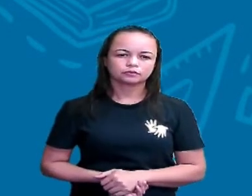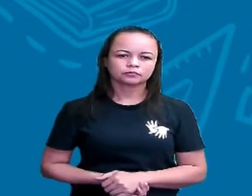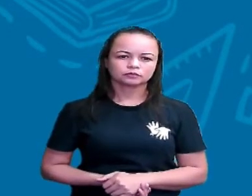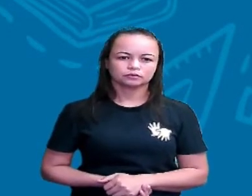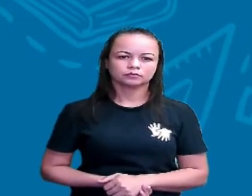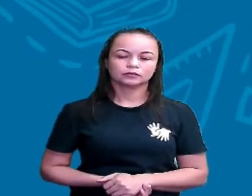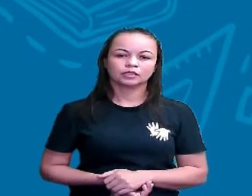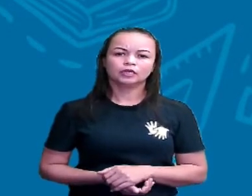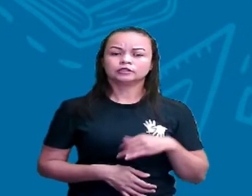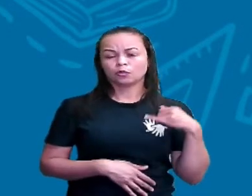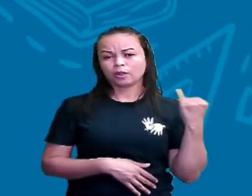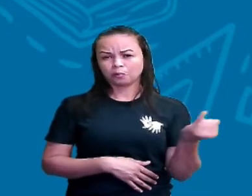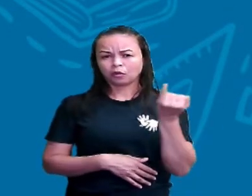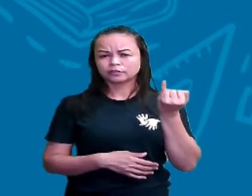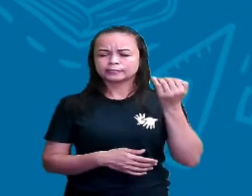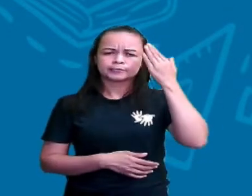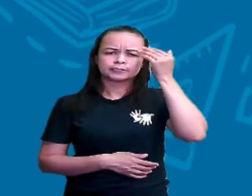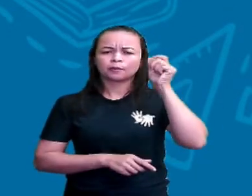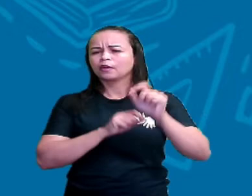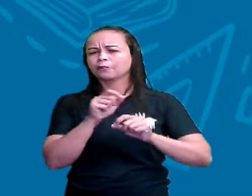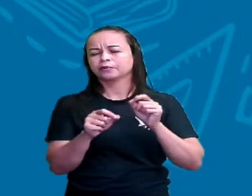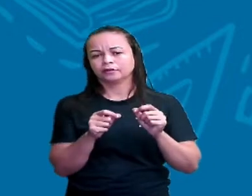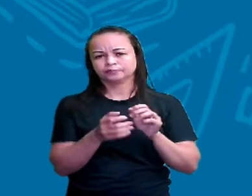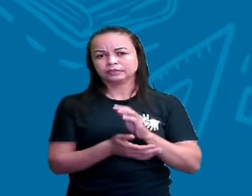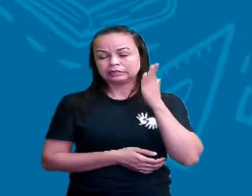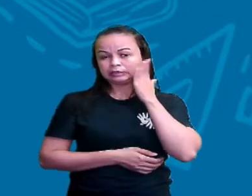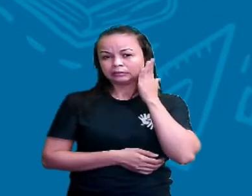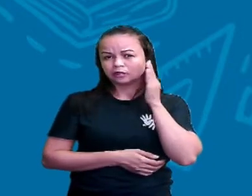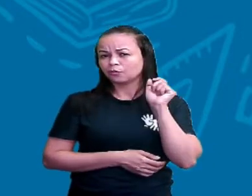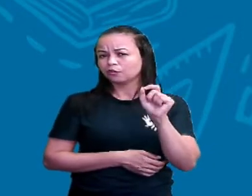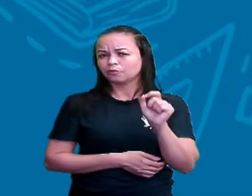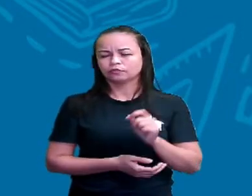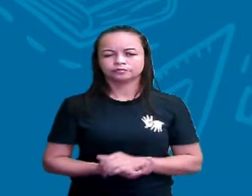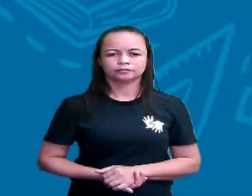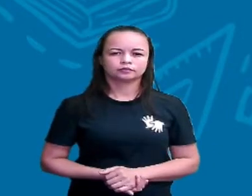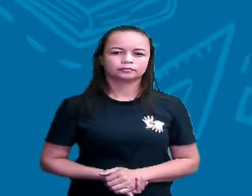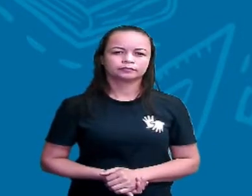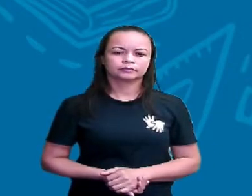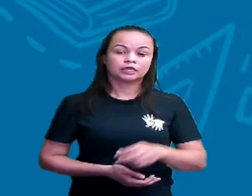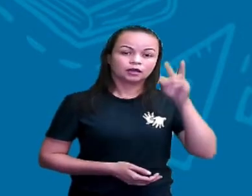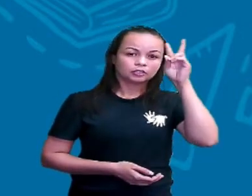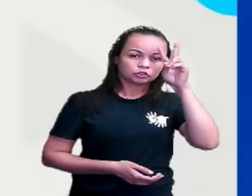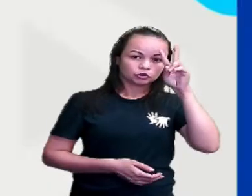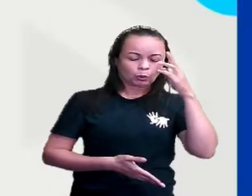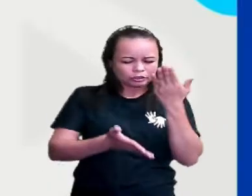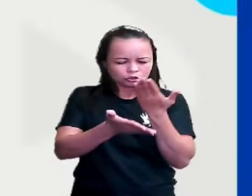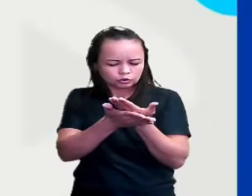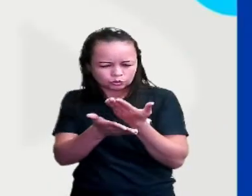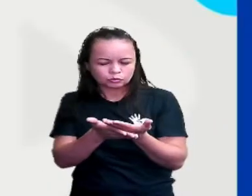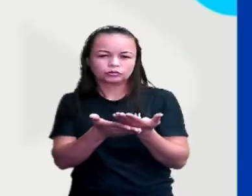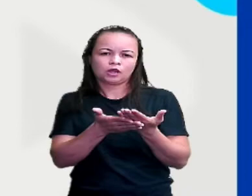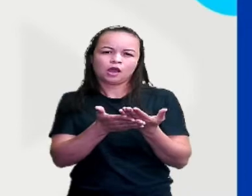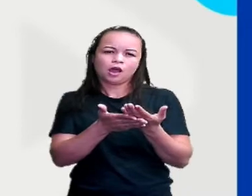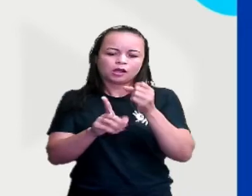Então, o que é importante a gente saber? É importante nós entendermos que a história estuda as sociedades